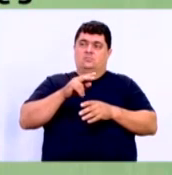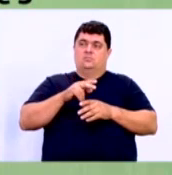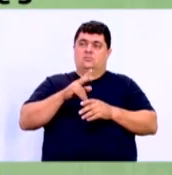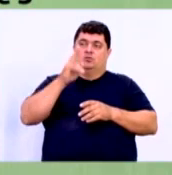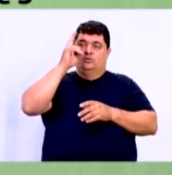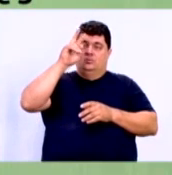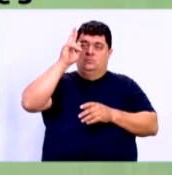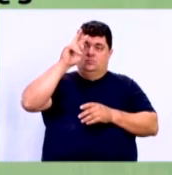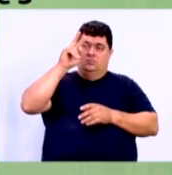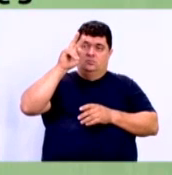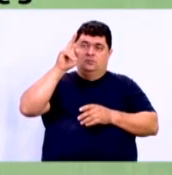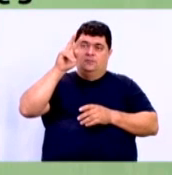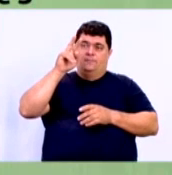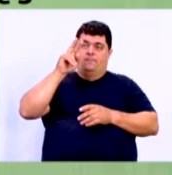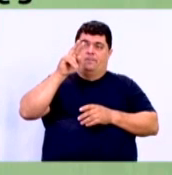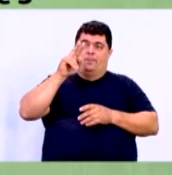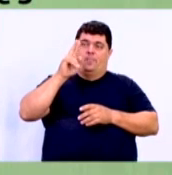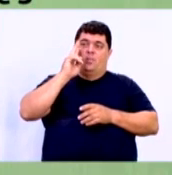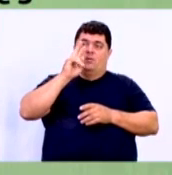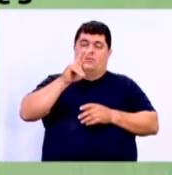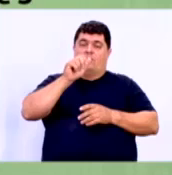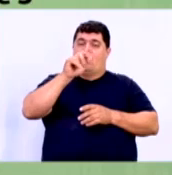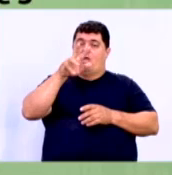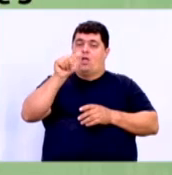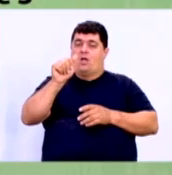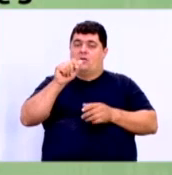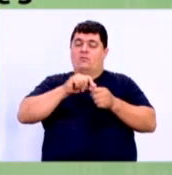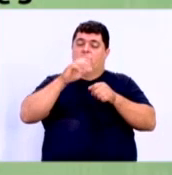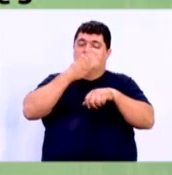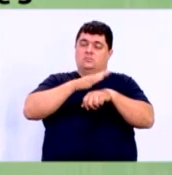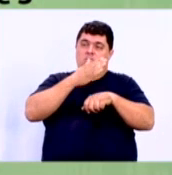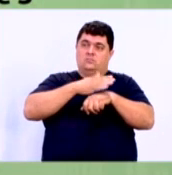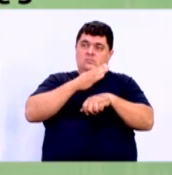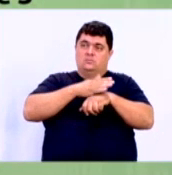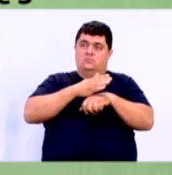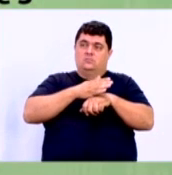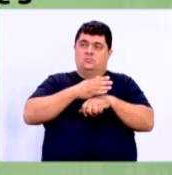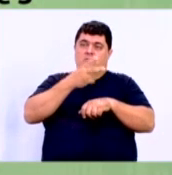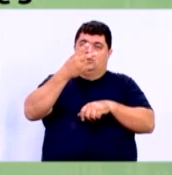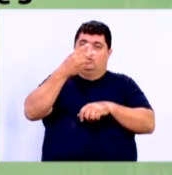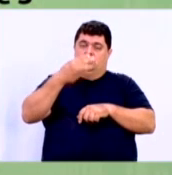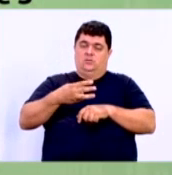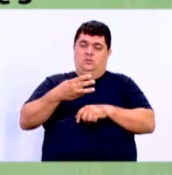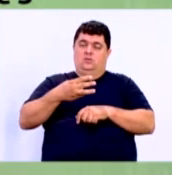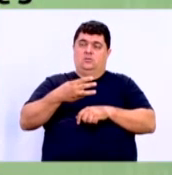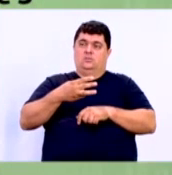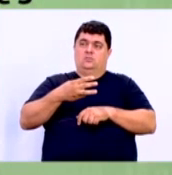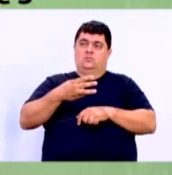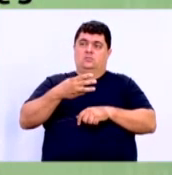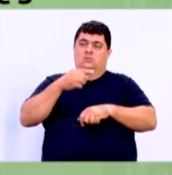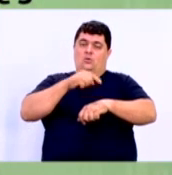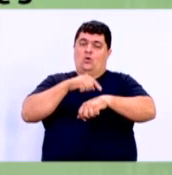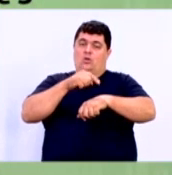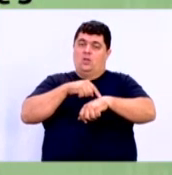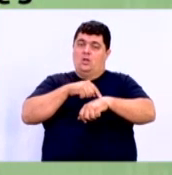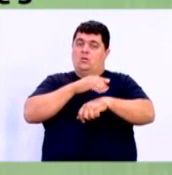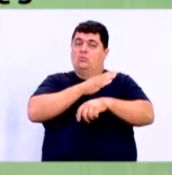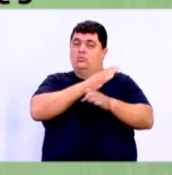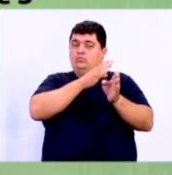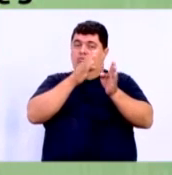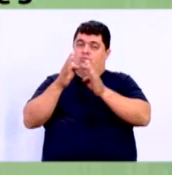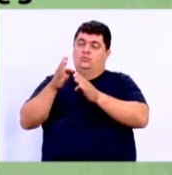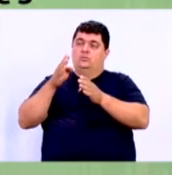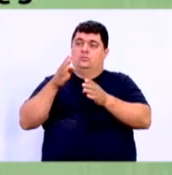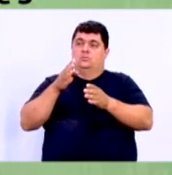lembrar vocês, vamos acessar o AVA e fazer nossas atividades. 2 e 3, hein? Olha a duração, vamos prestar atenção na